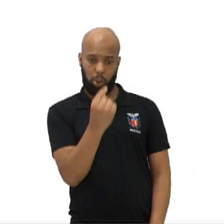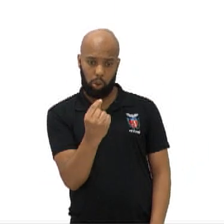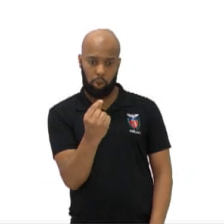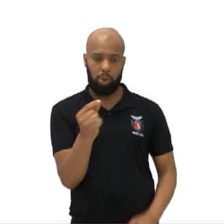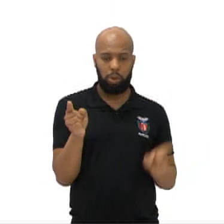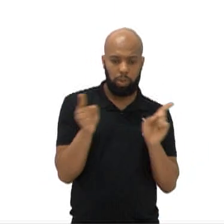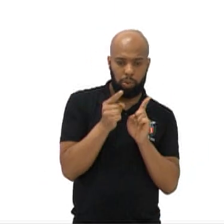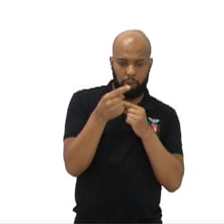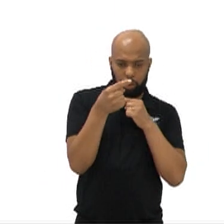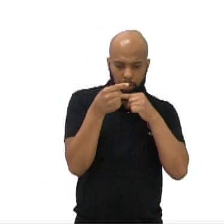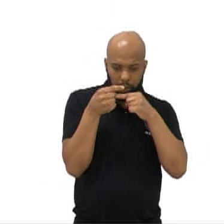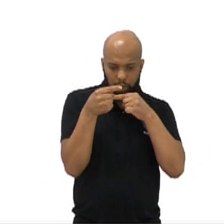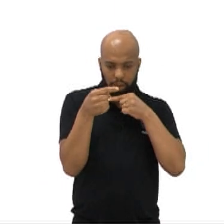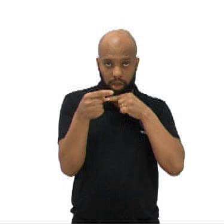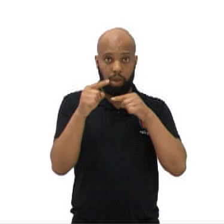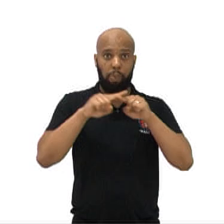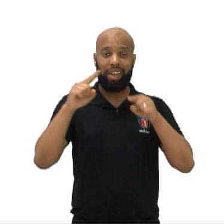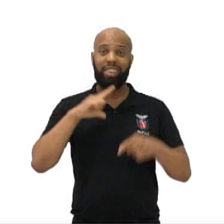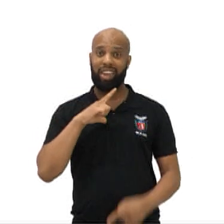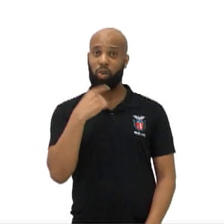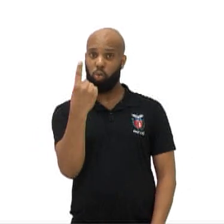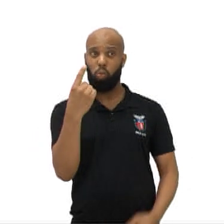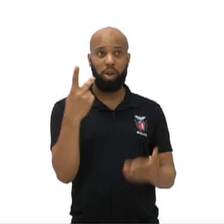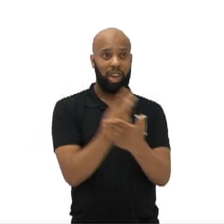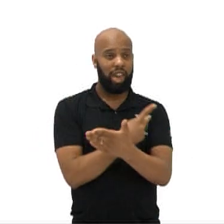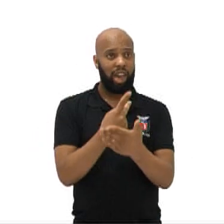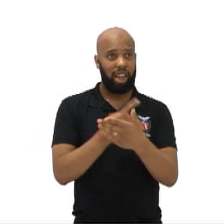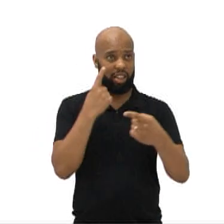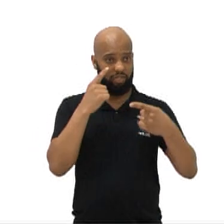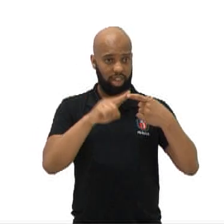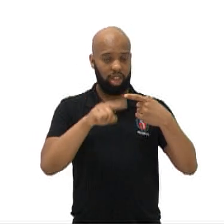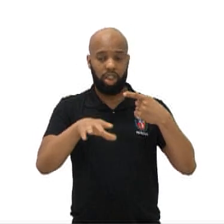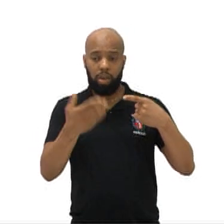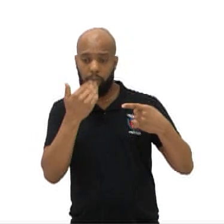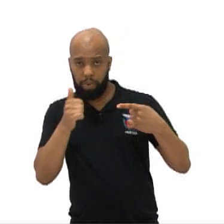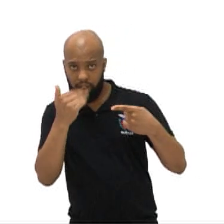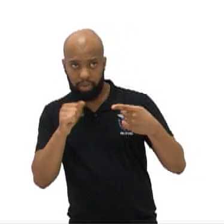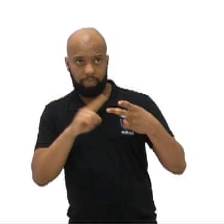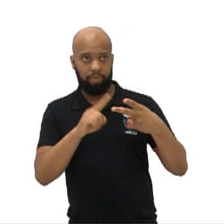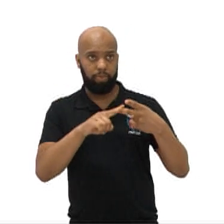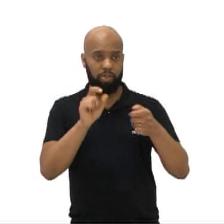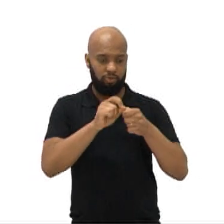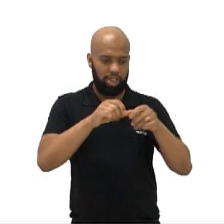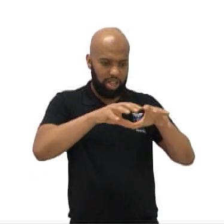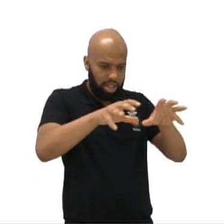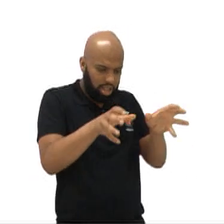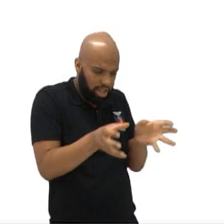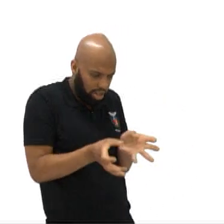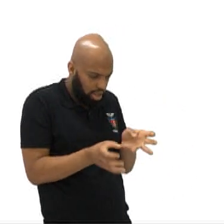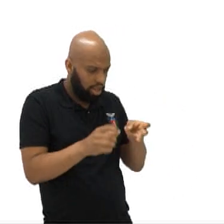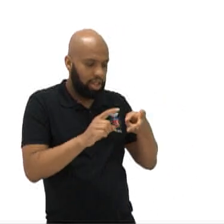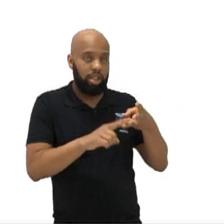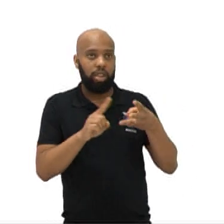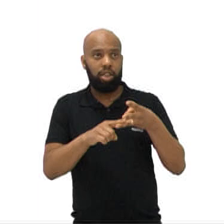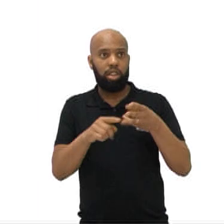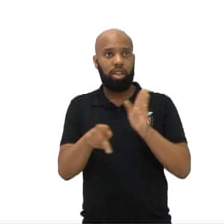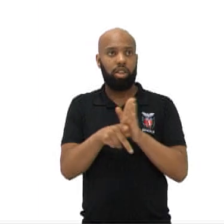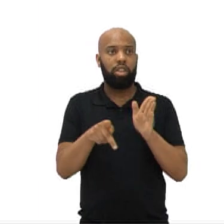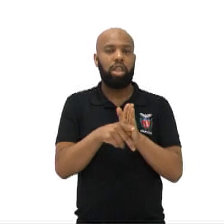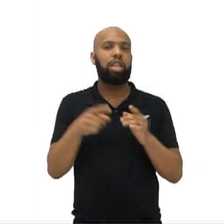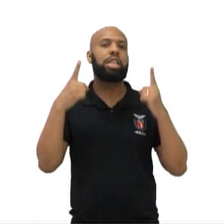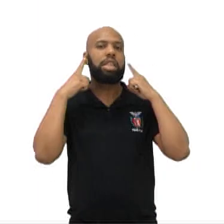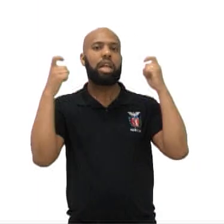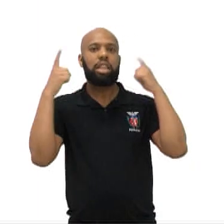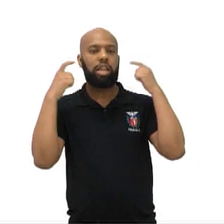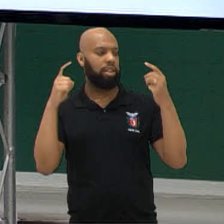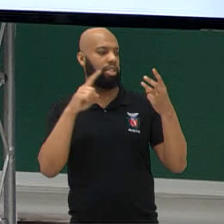bicos, exceto alternativa A, apreensão de alimentos, alternativa B, construção de ninho, alternativa C, emissão de sons,